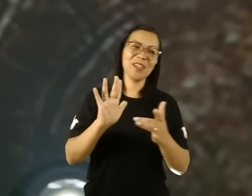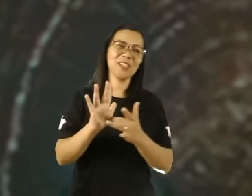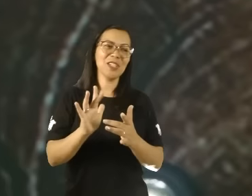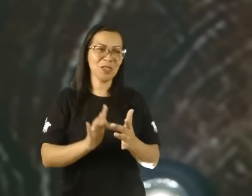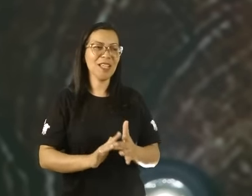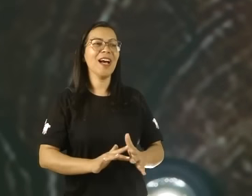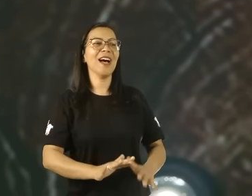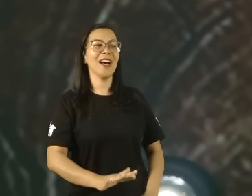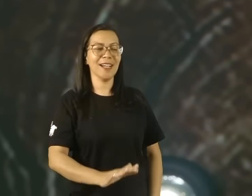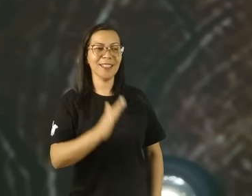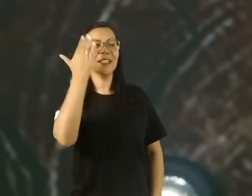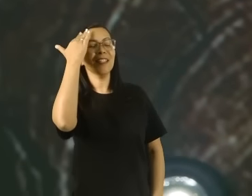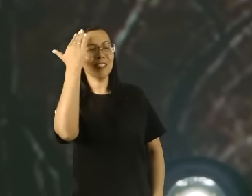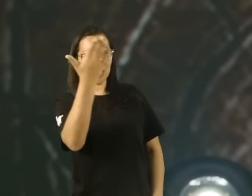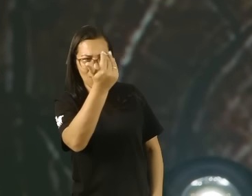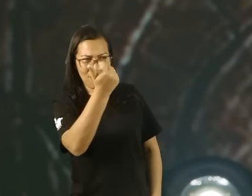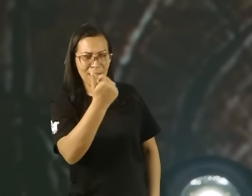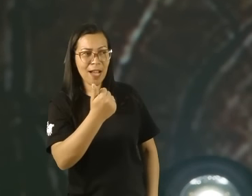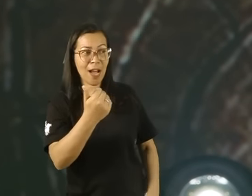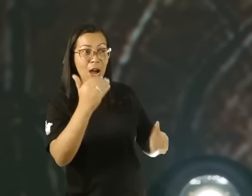Joga do lado direito.